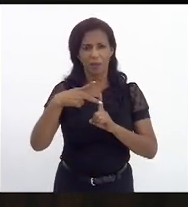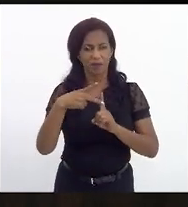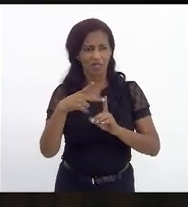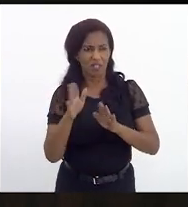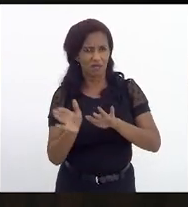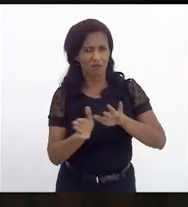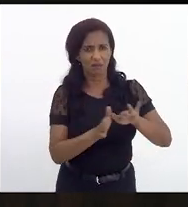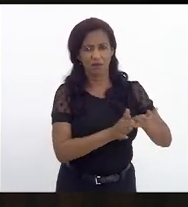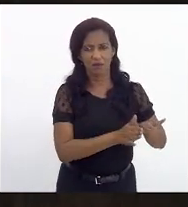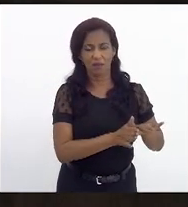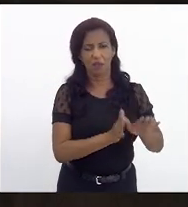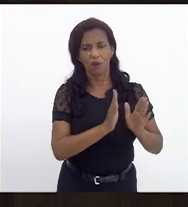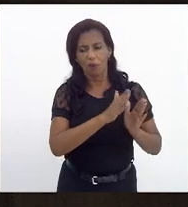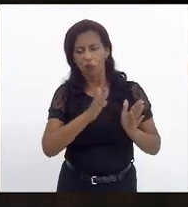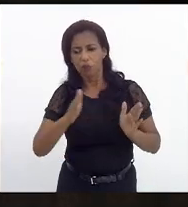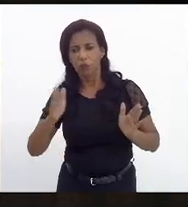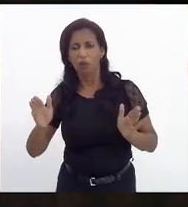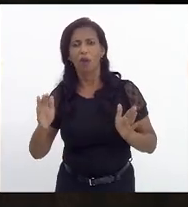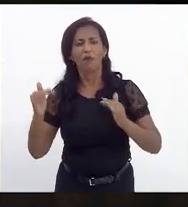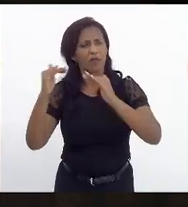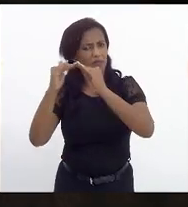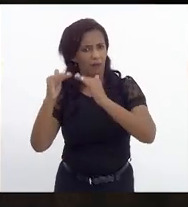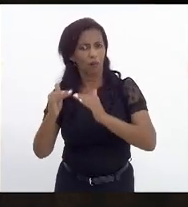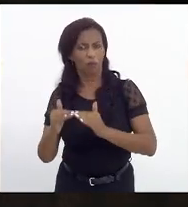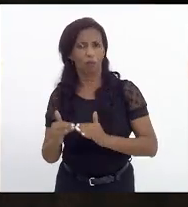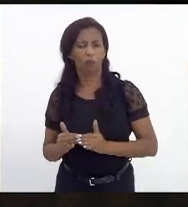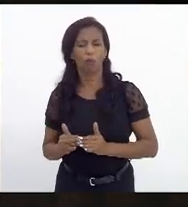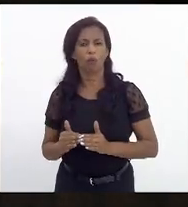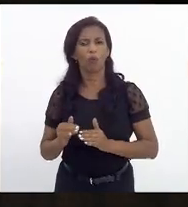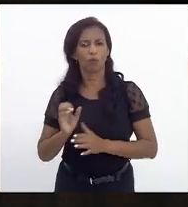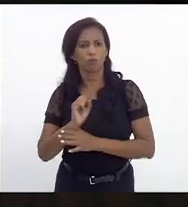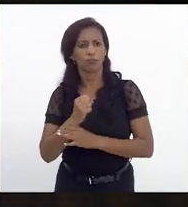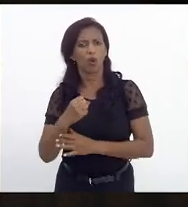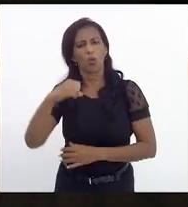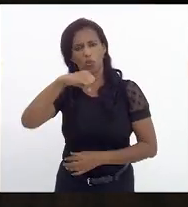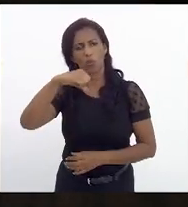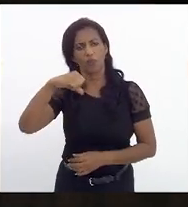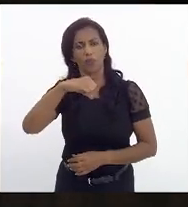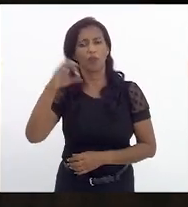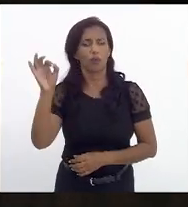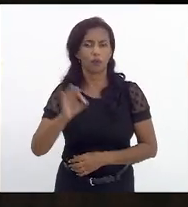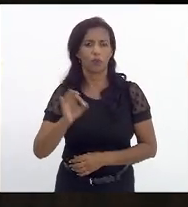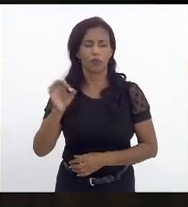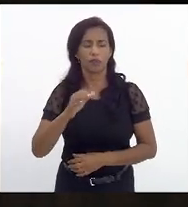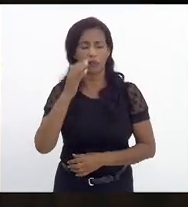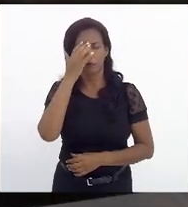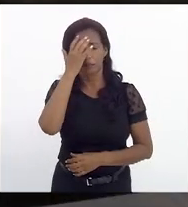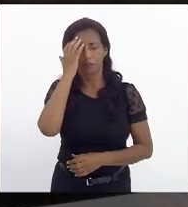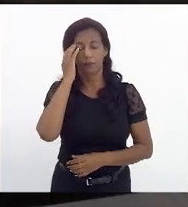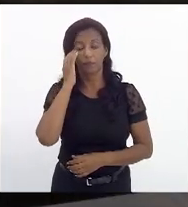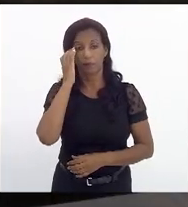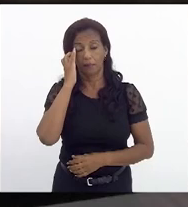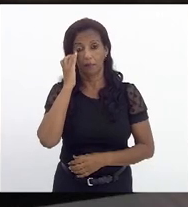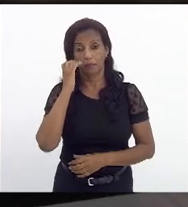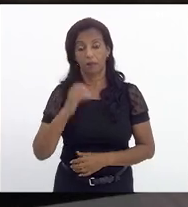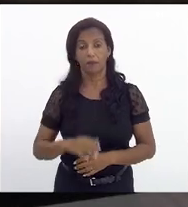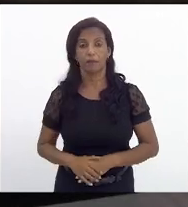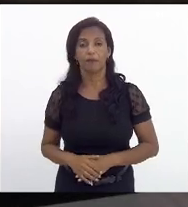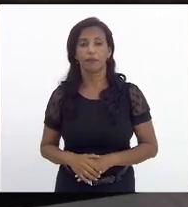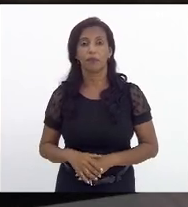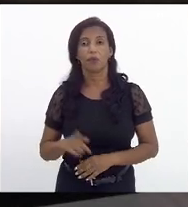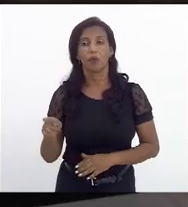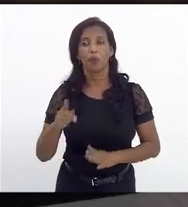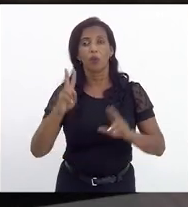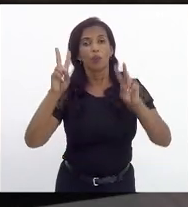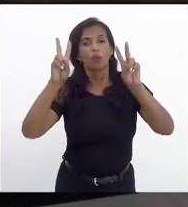ter... Ok. Acordo, seguramente, 99% dos textos. As matérias essas que nós encaminharemos